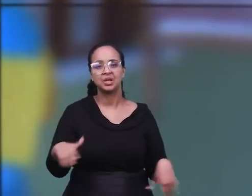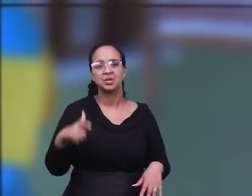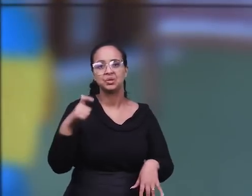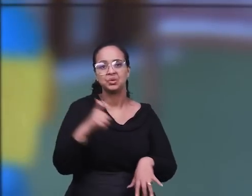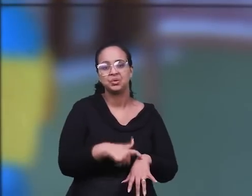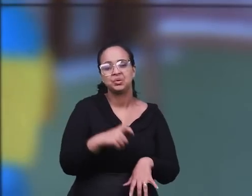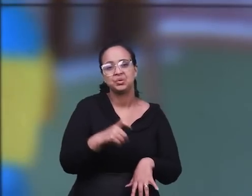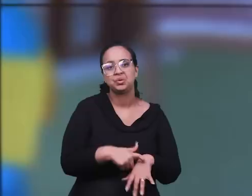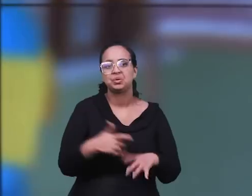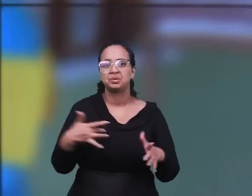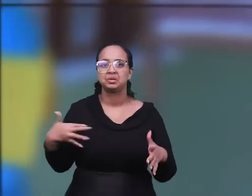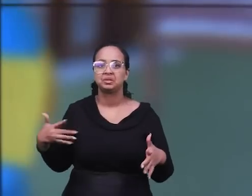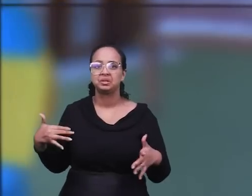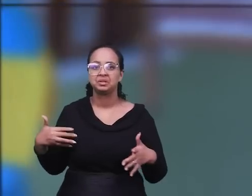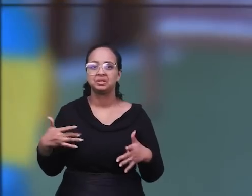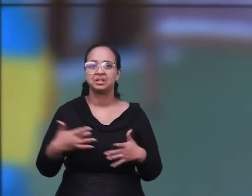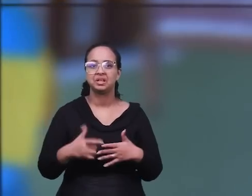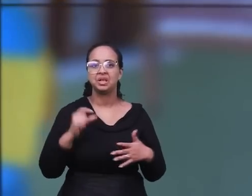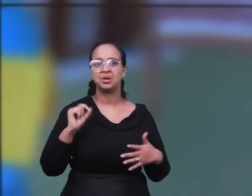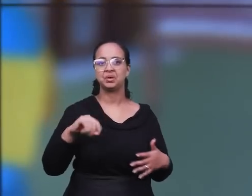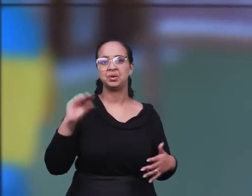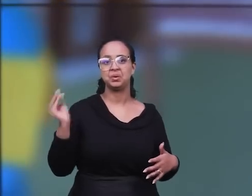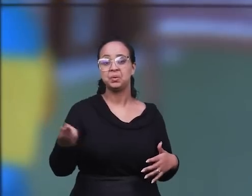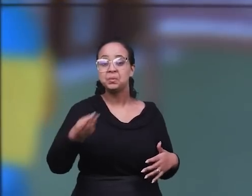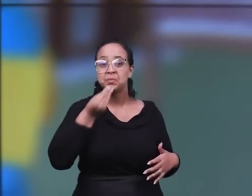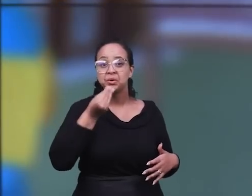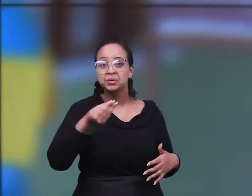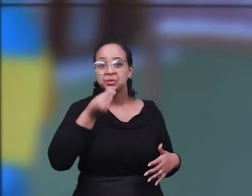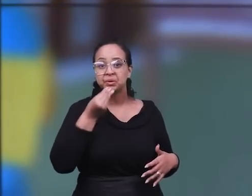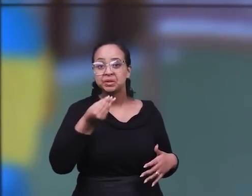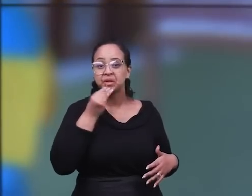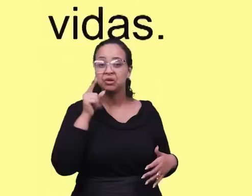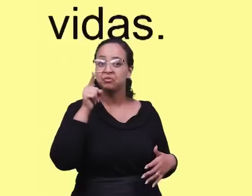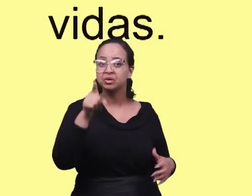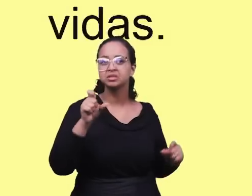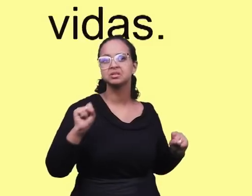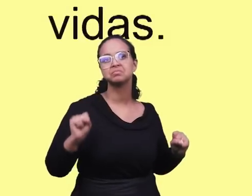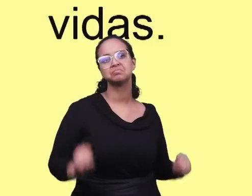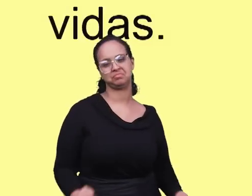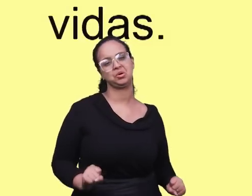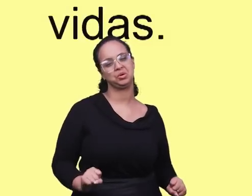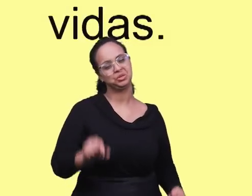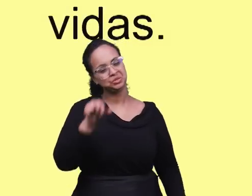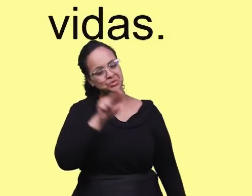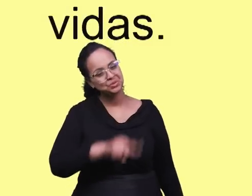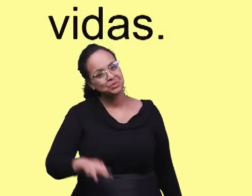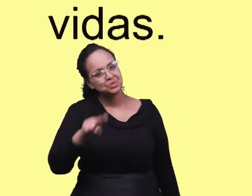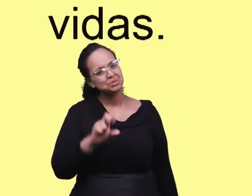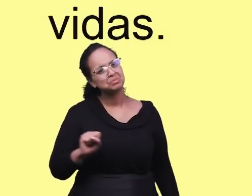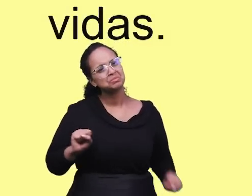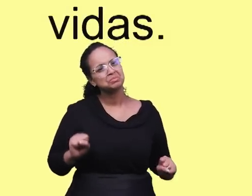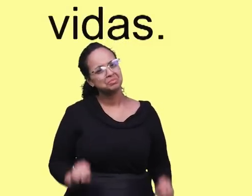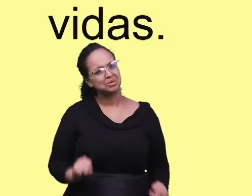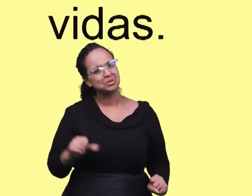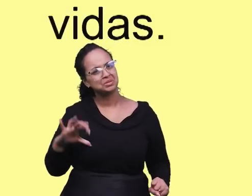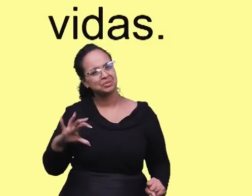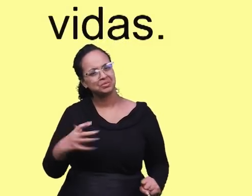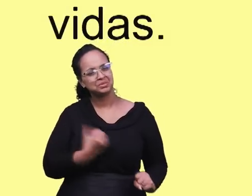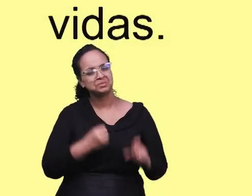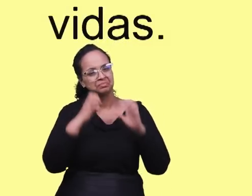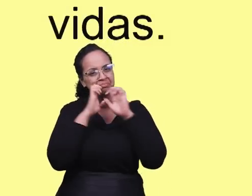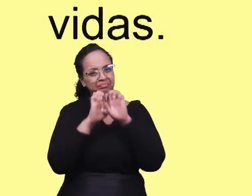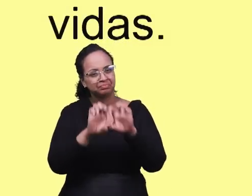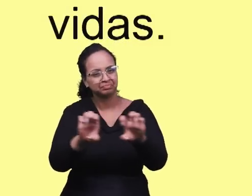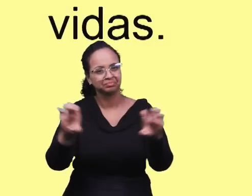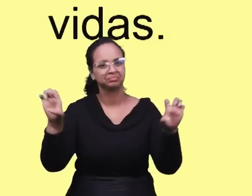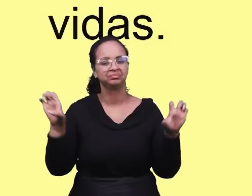que estamos vivendo é de oportunidade. Você pode ser o instrumento para levar salvação e muitos que